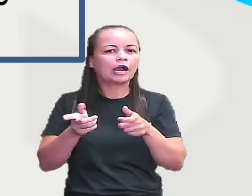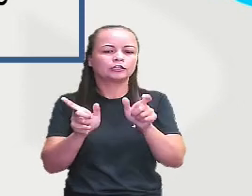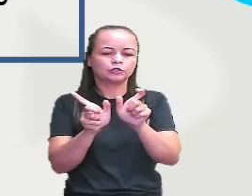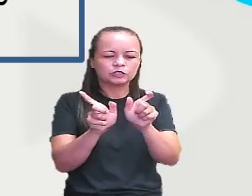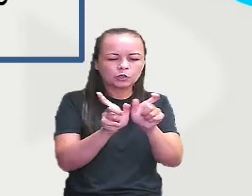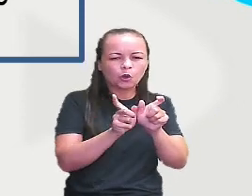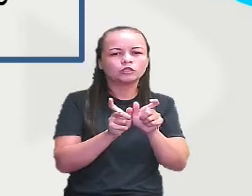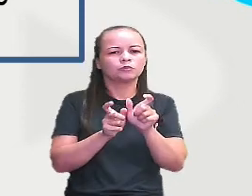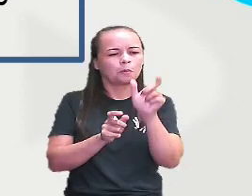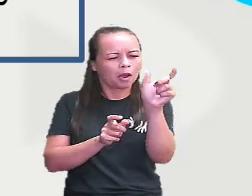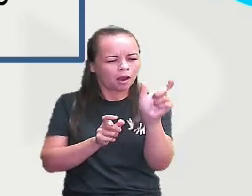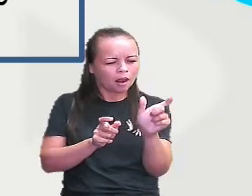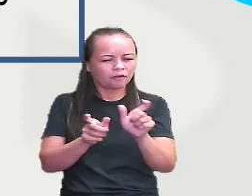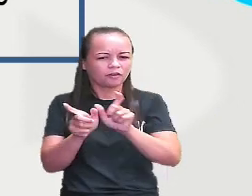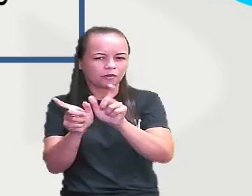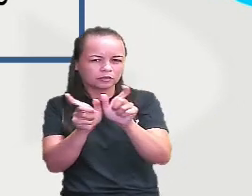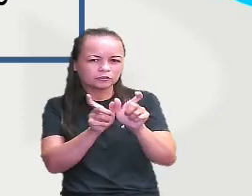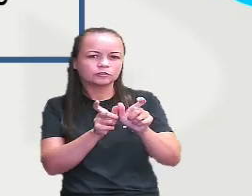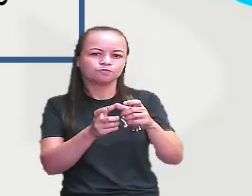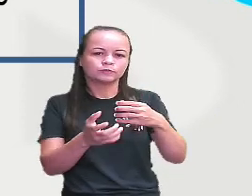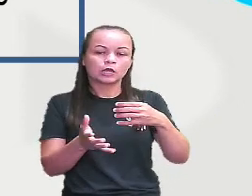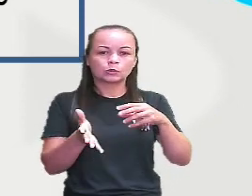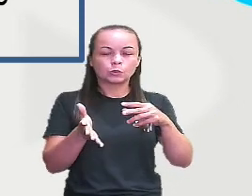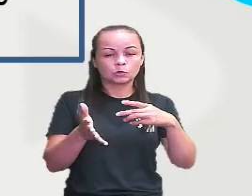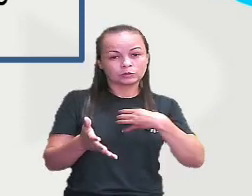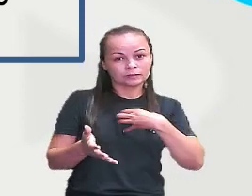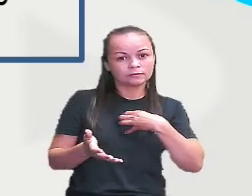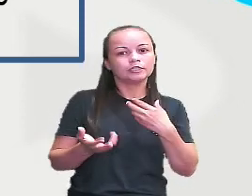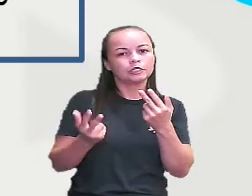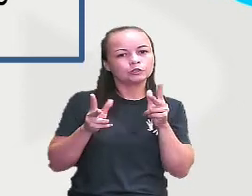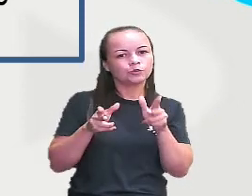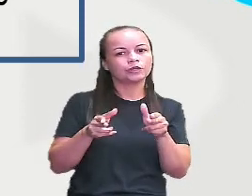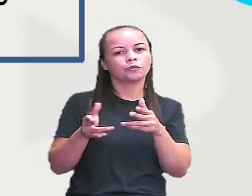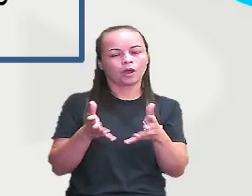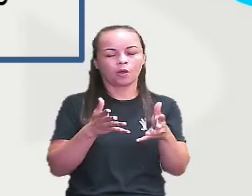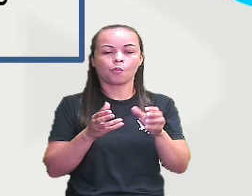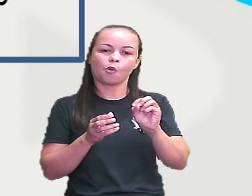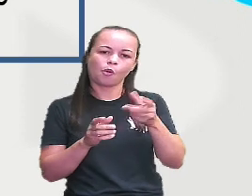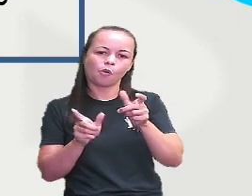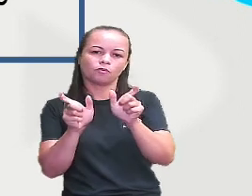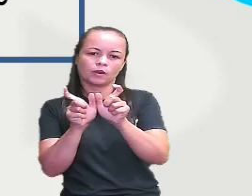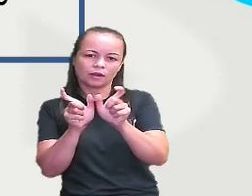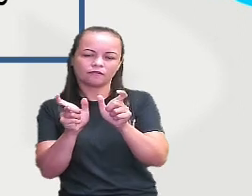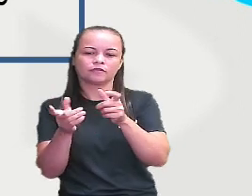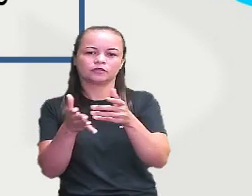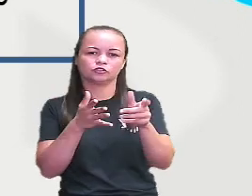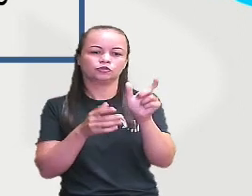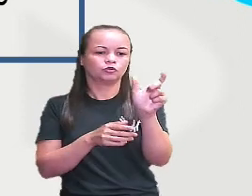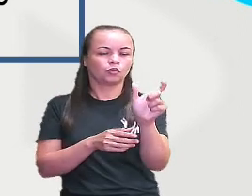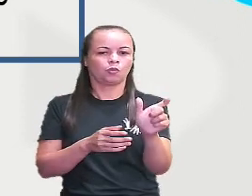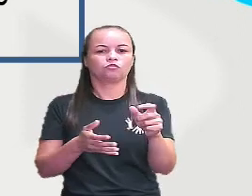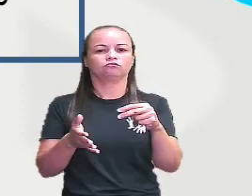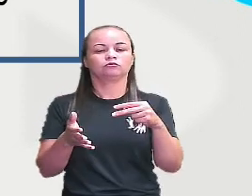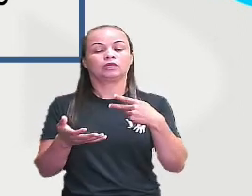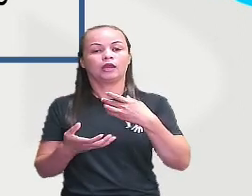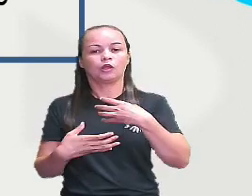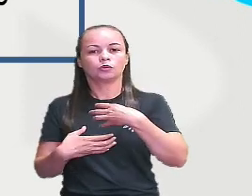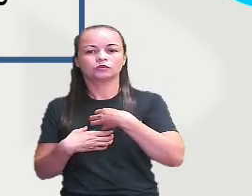várias palavras com o mesmo sentido ou várias palavras com sentidos diferentes.